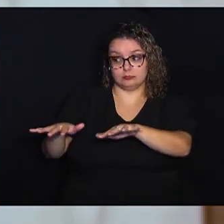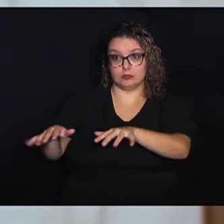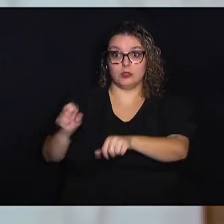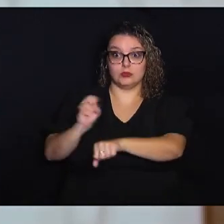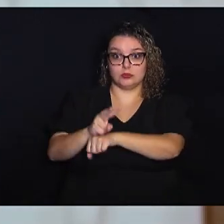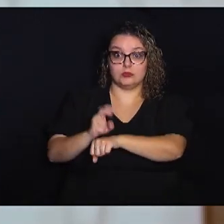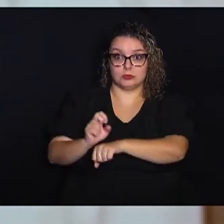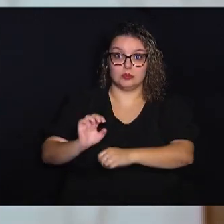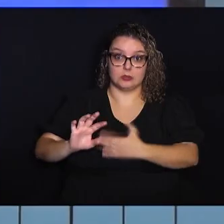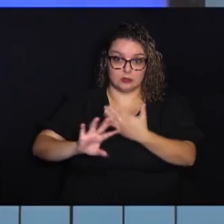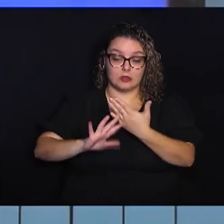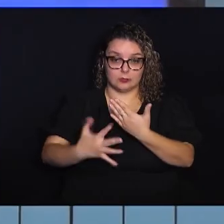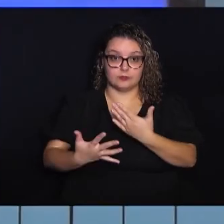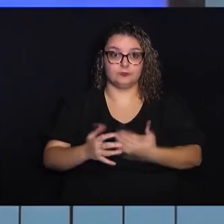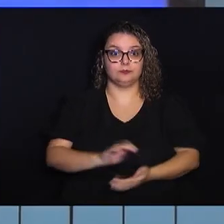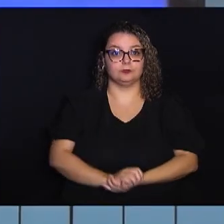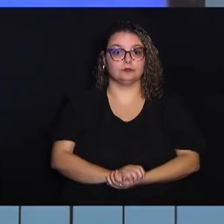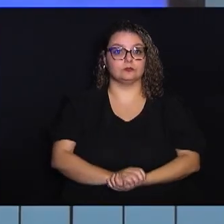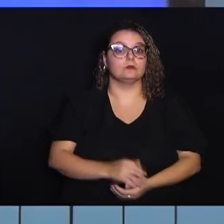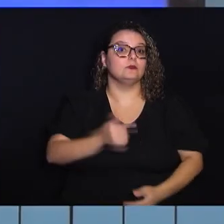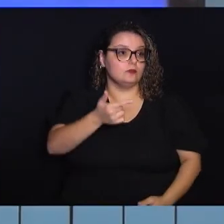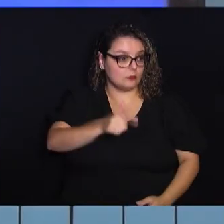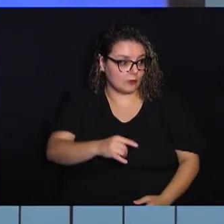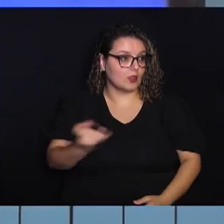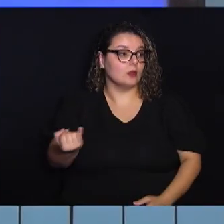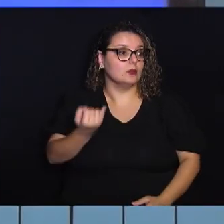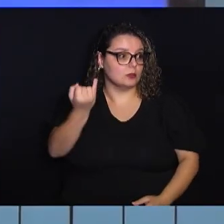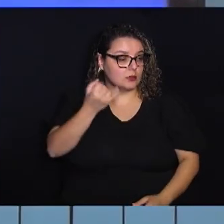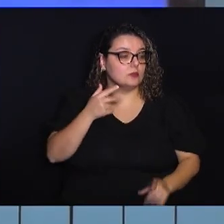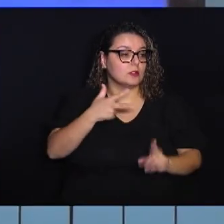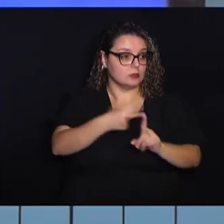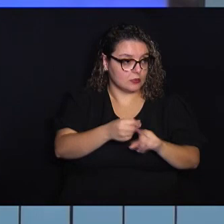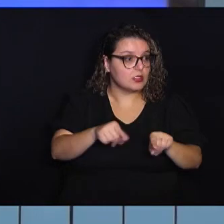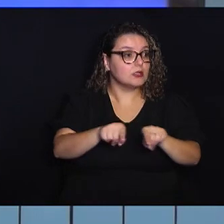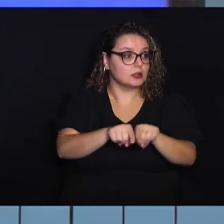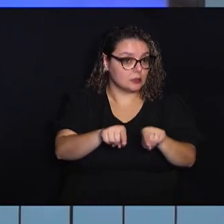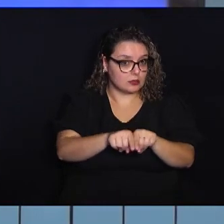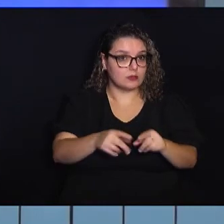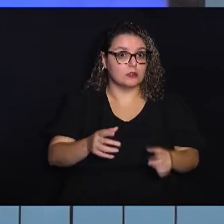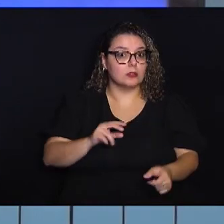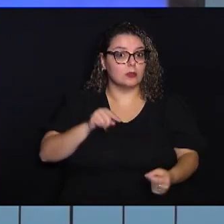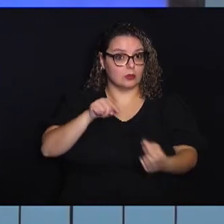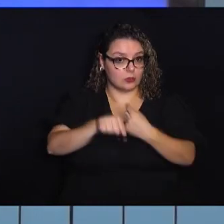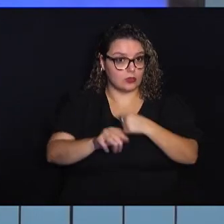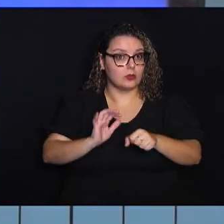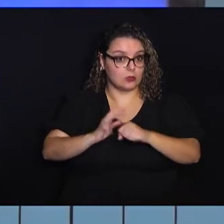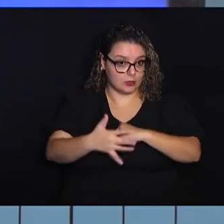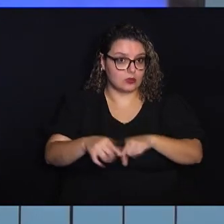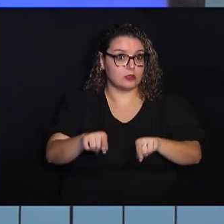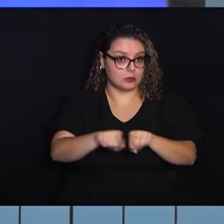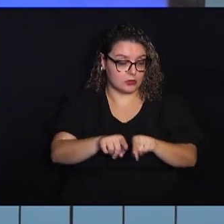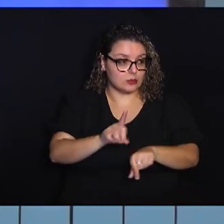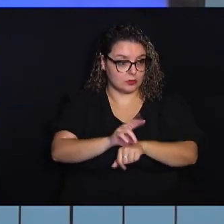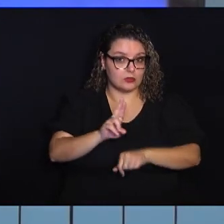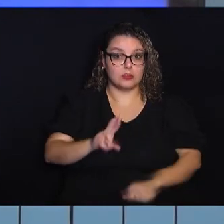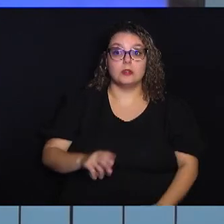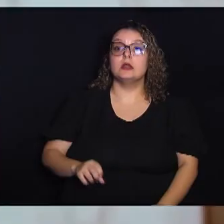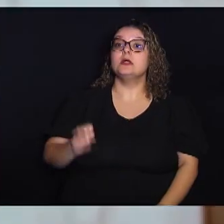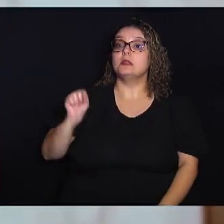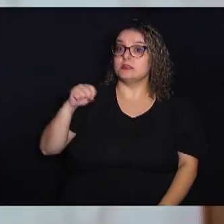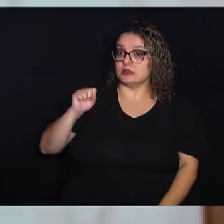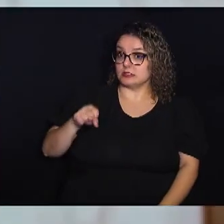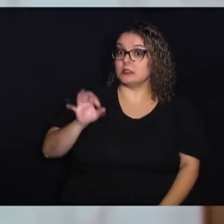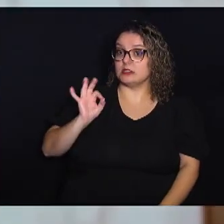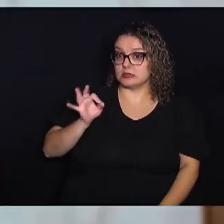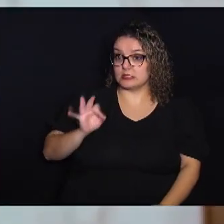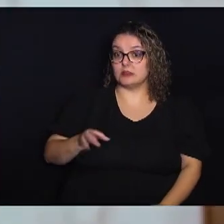estão causando ali. E mais uma vez, né, lembrar da importância da vacinação também contra a Covid, né, doutor?